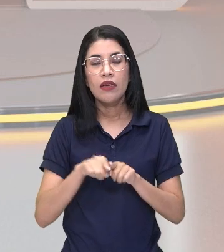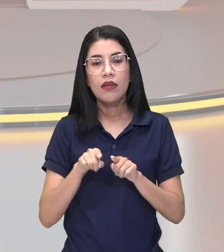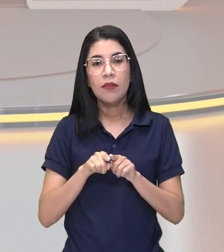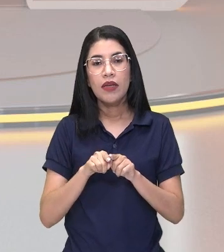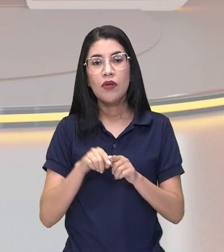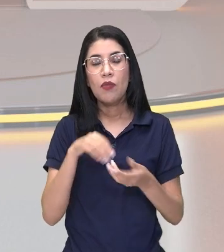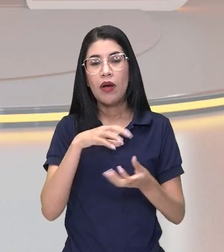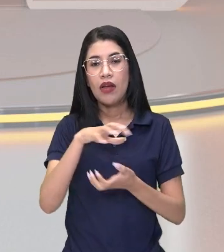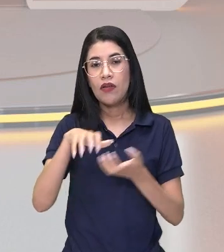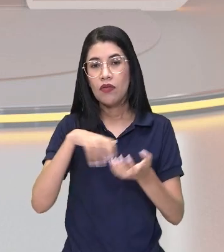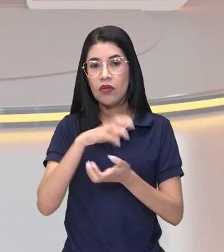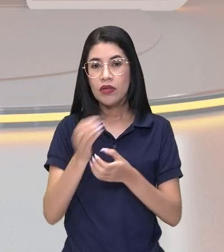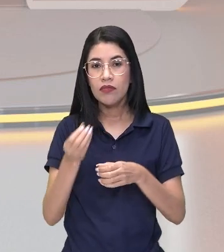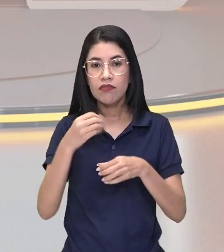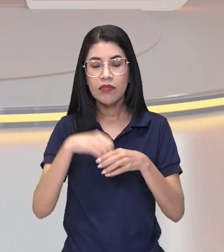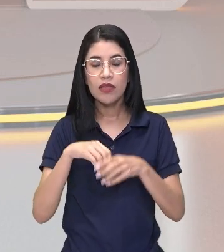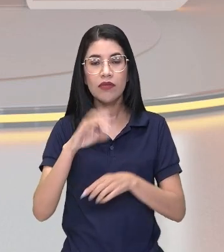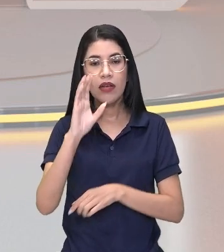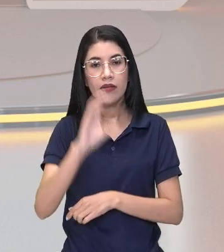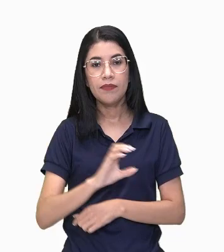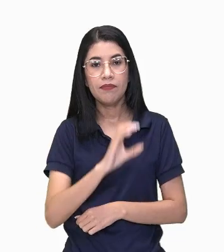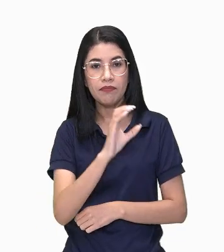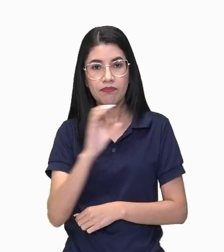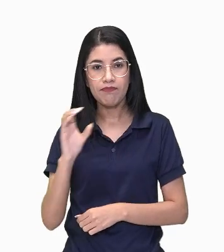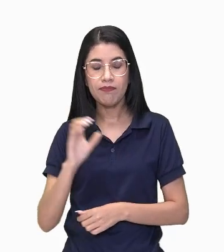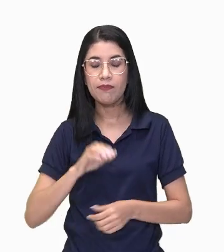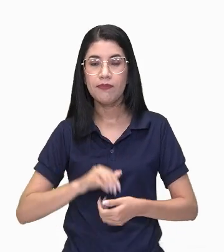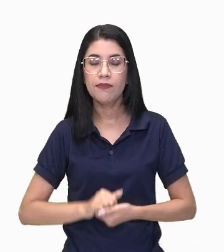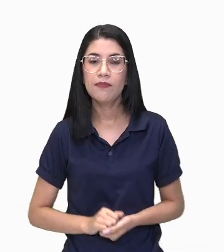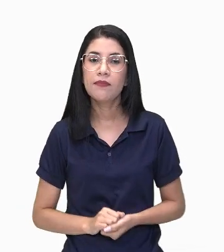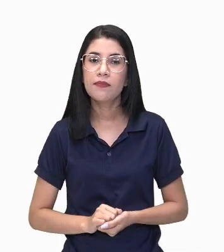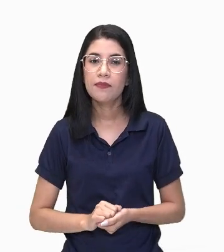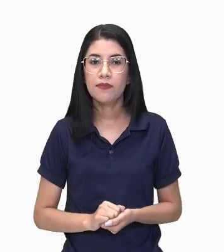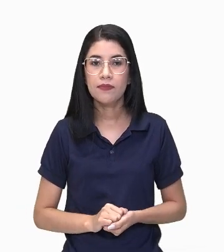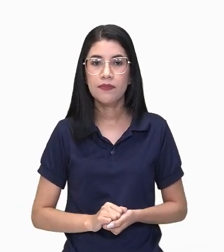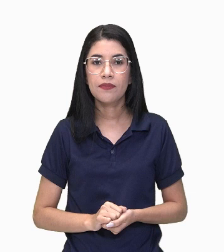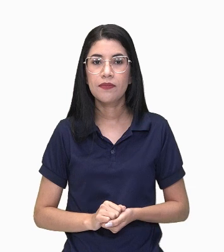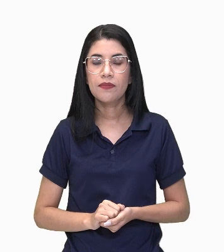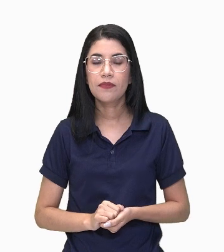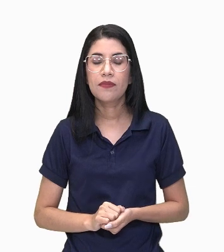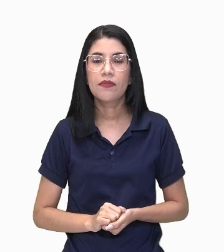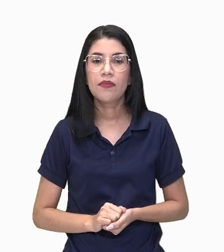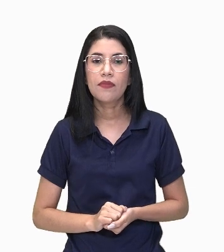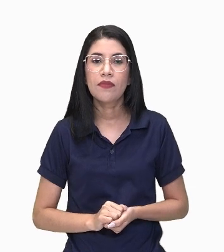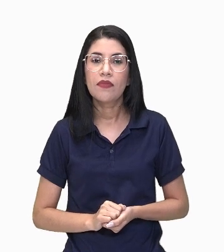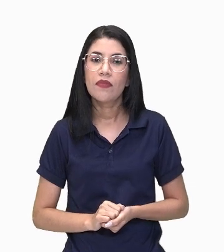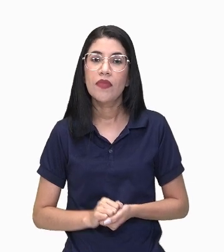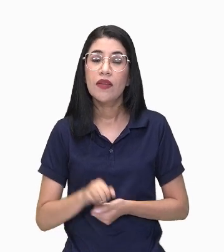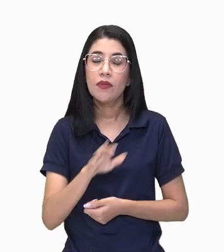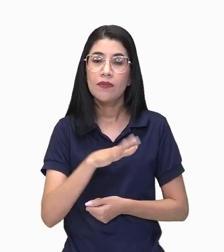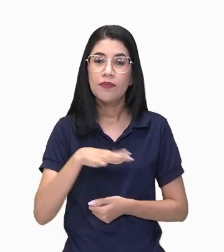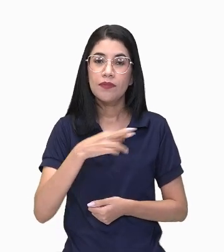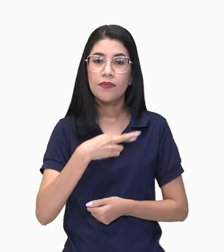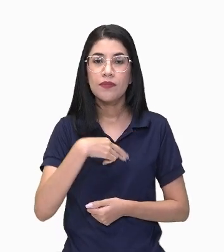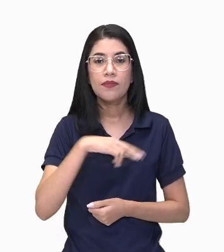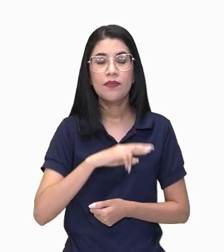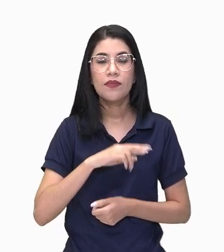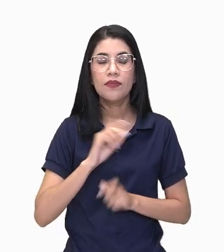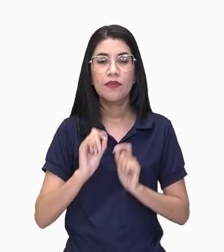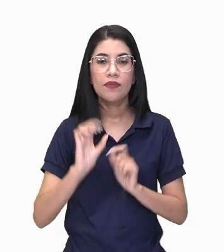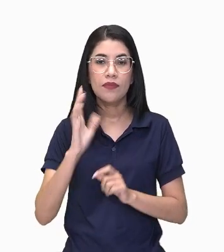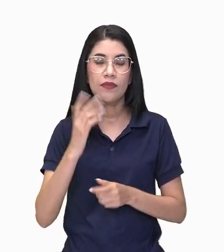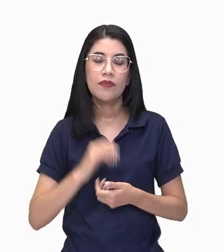dentro da cristandade. Vamos adiante, vamos lá, galera. No campo religioso,